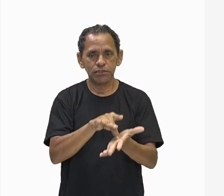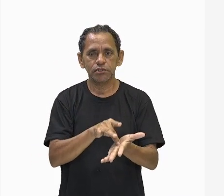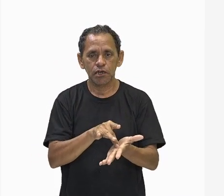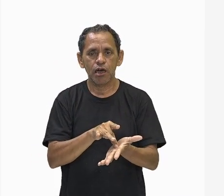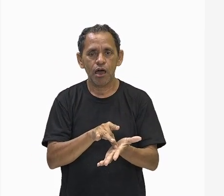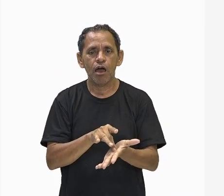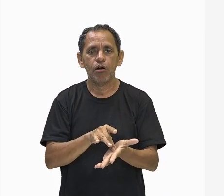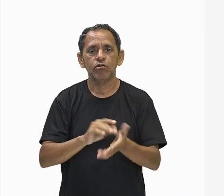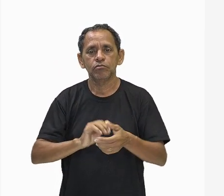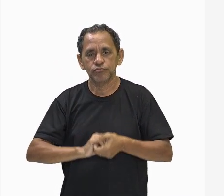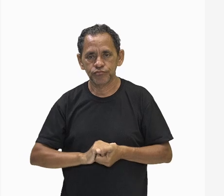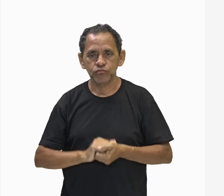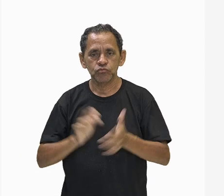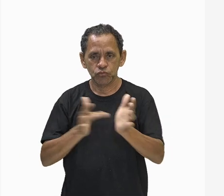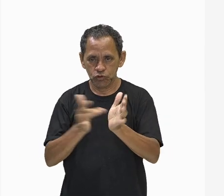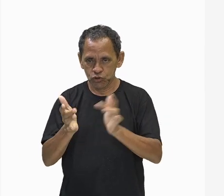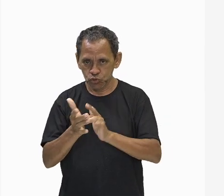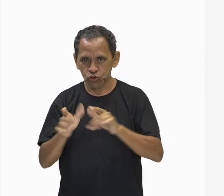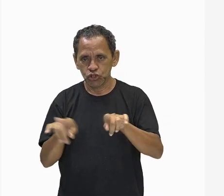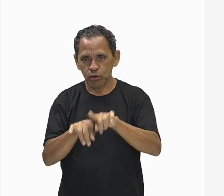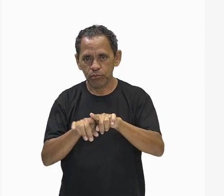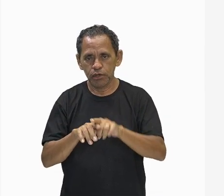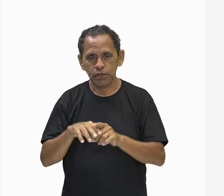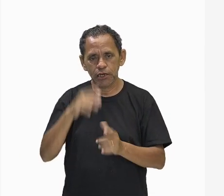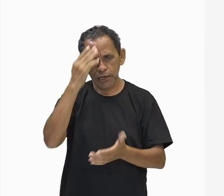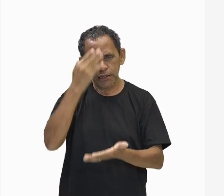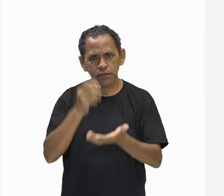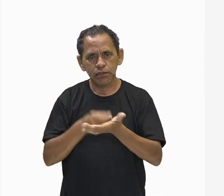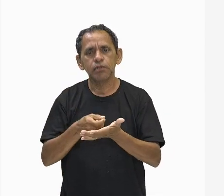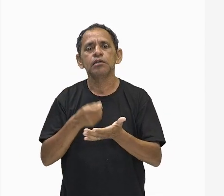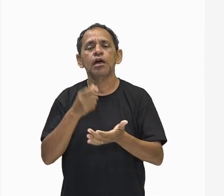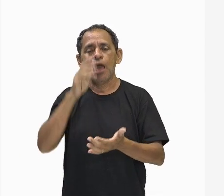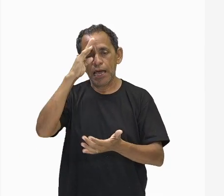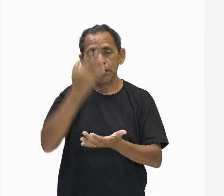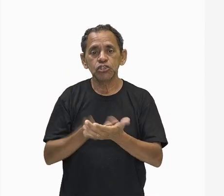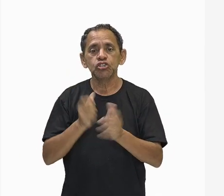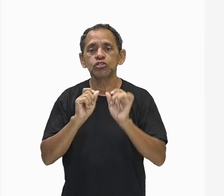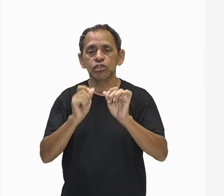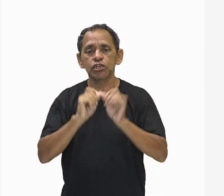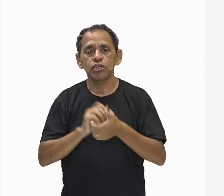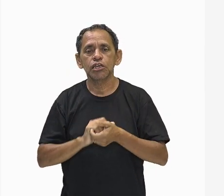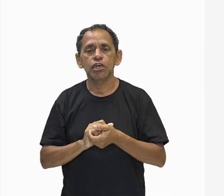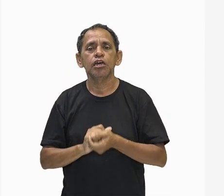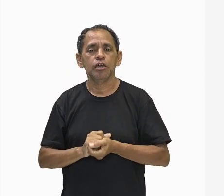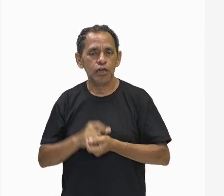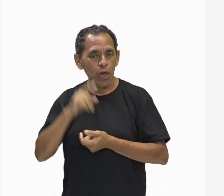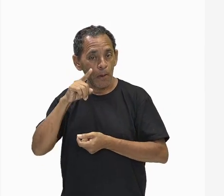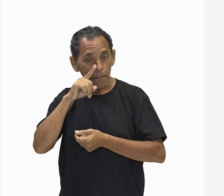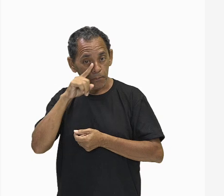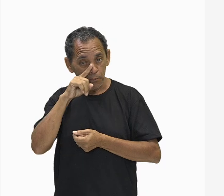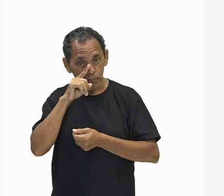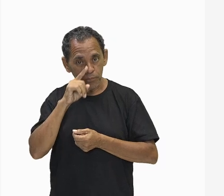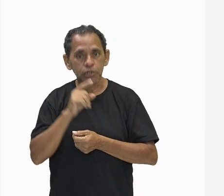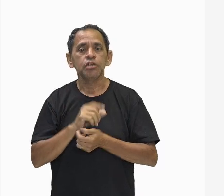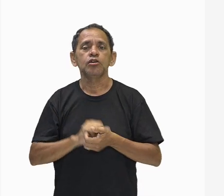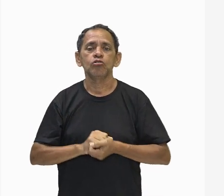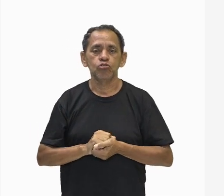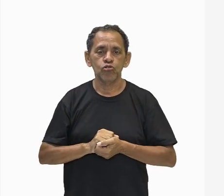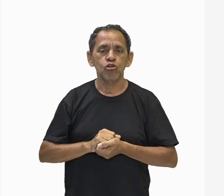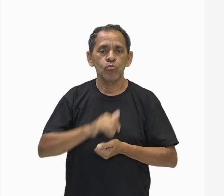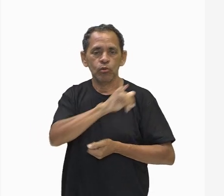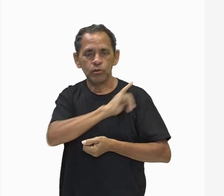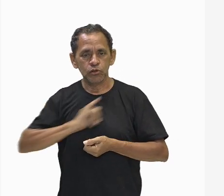de Jesus. Considerado uma ameaça para o imperador romano, foi perseguido, morto pelos romanos. Após sua morte,